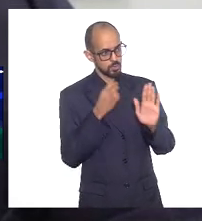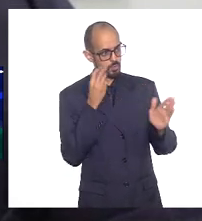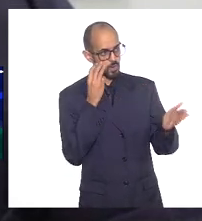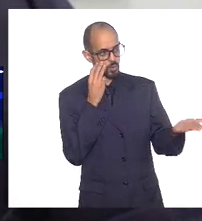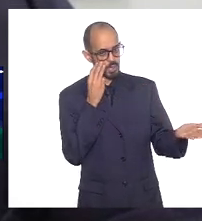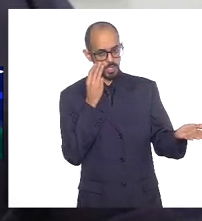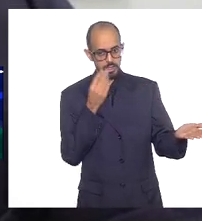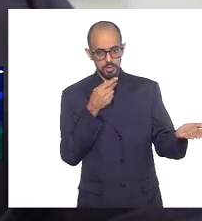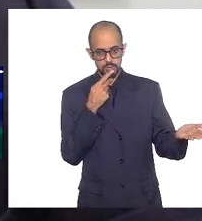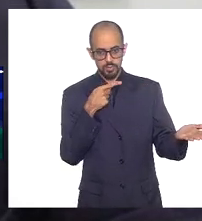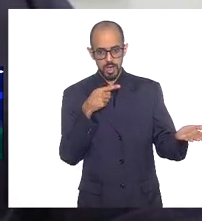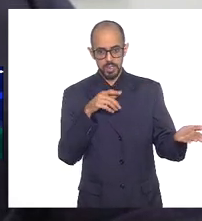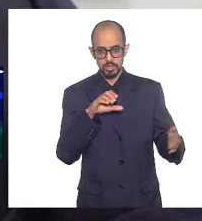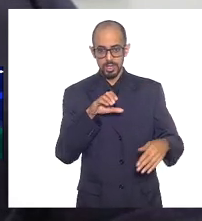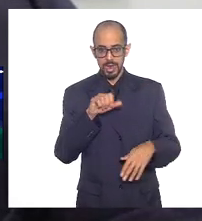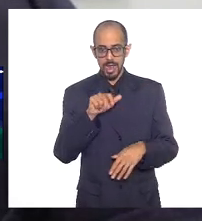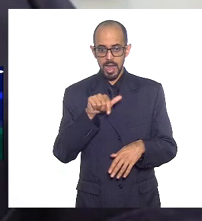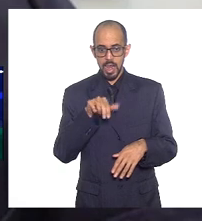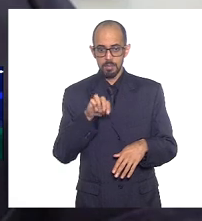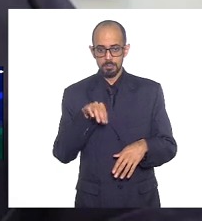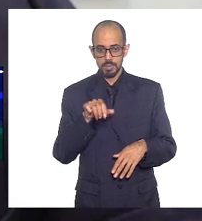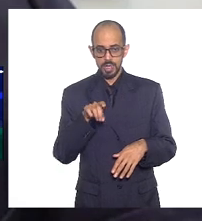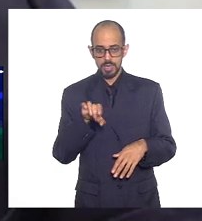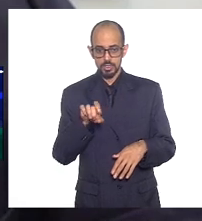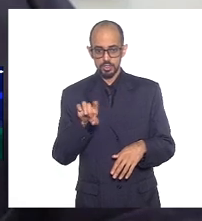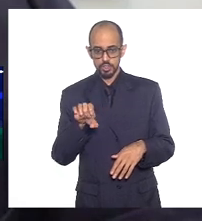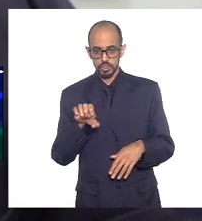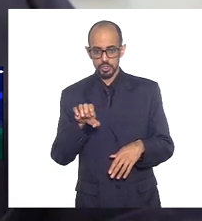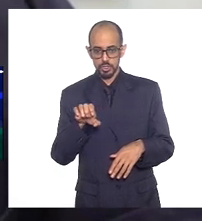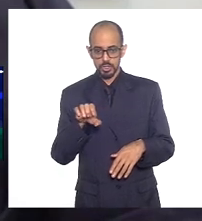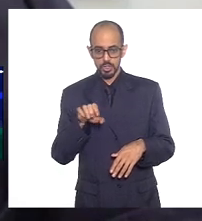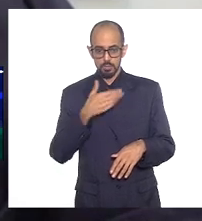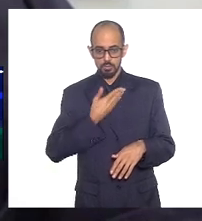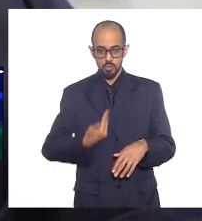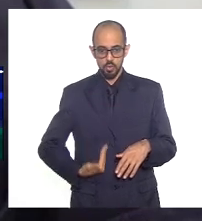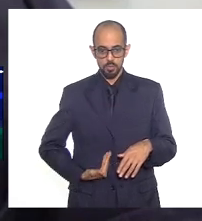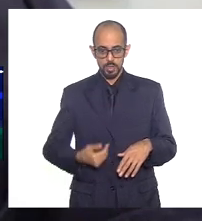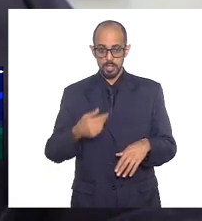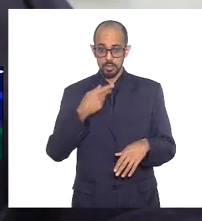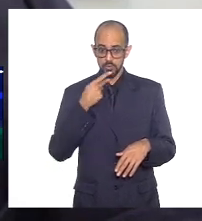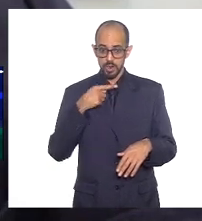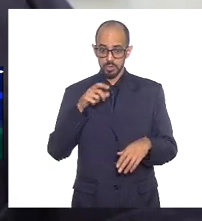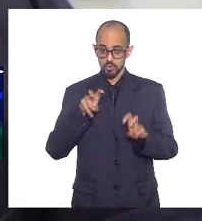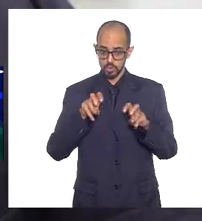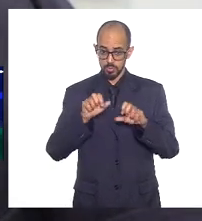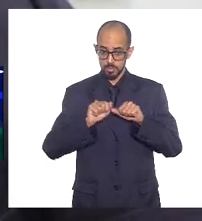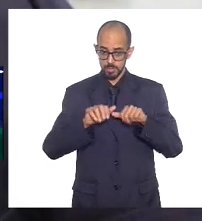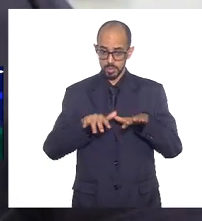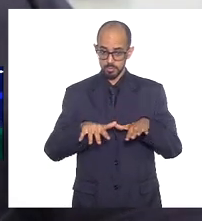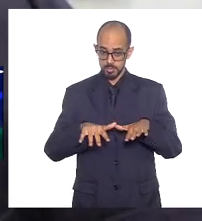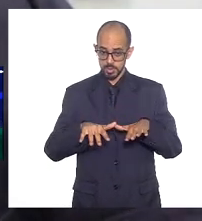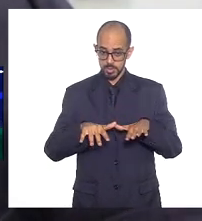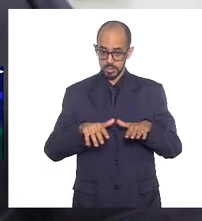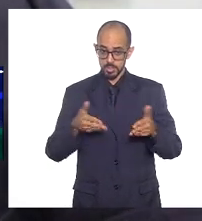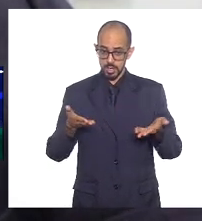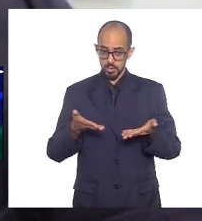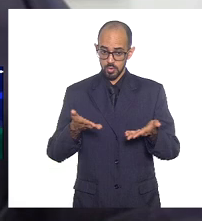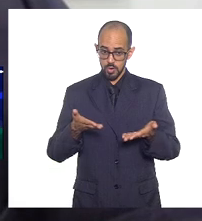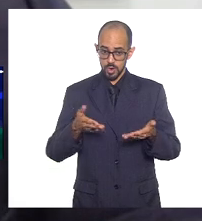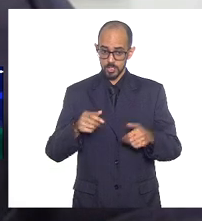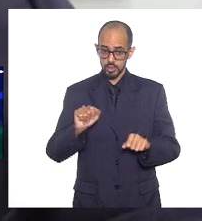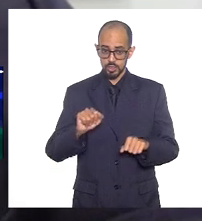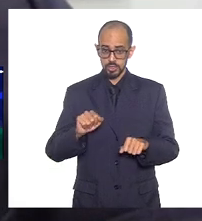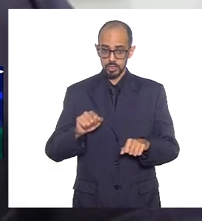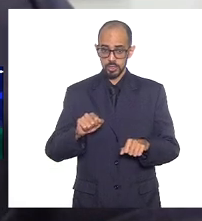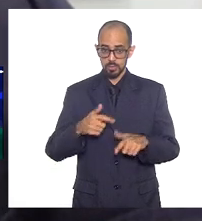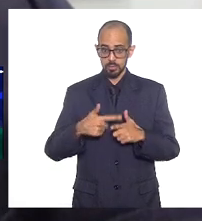quando ela fala em calamidade pública, como Vossa Excelência está querendo fazer algo relacionado à pandemia, nós estamos, por exemplo, em calamidade pública financeira,